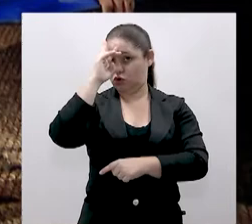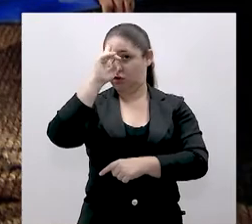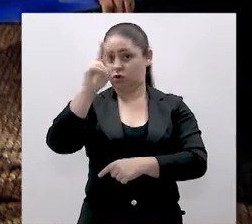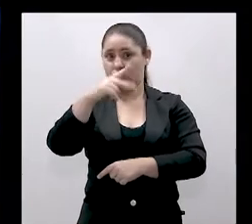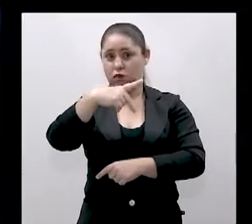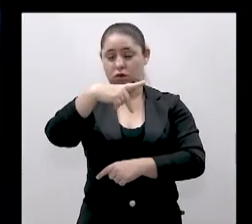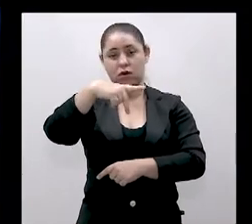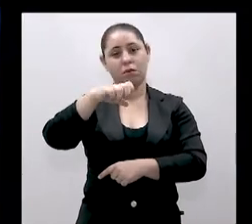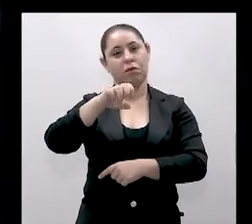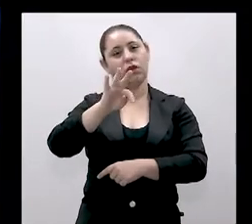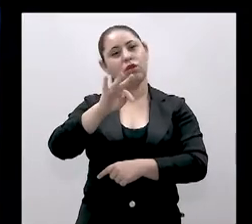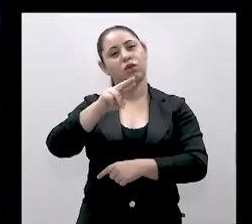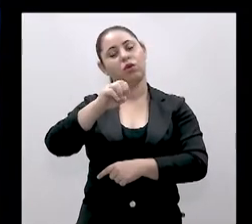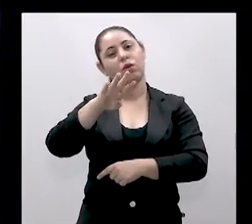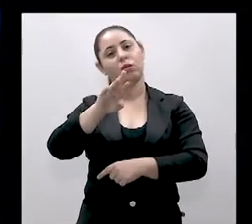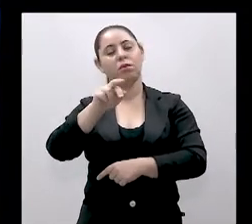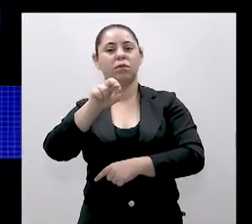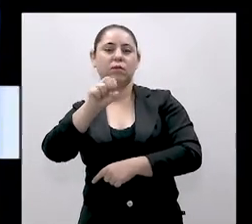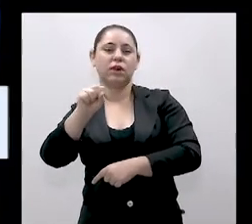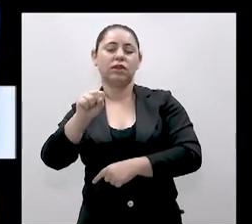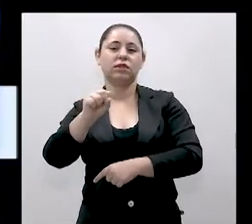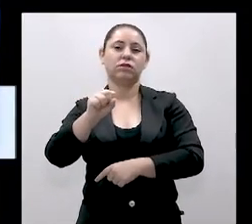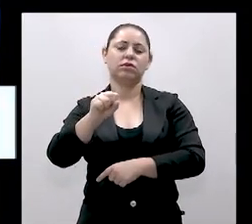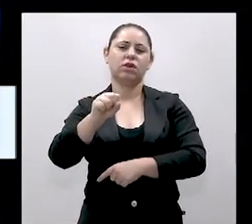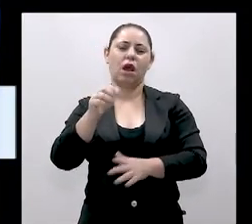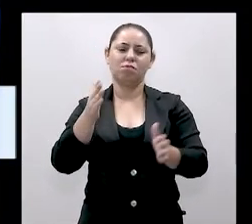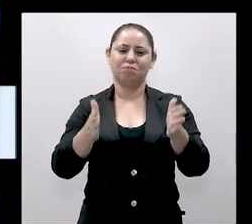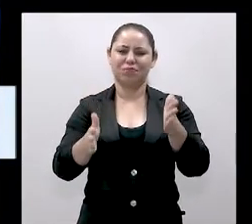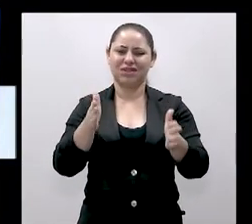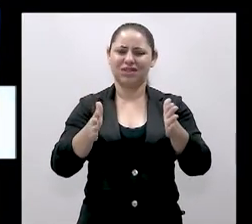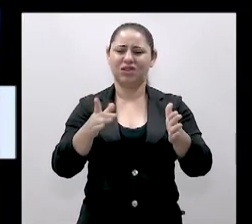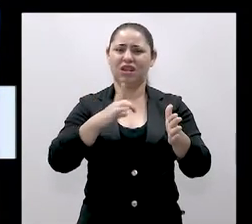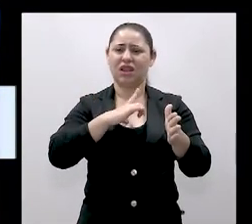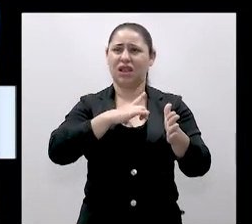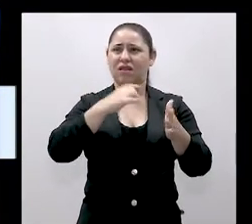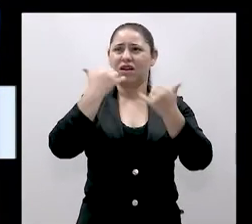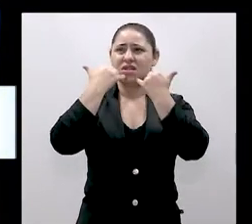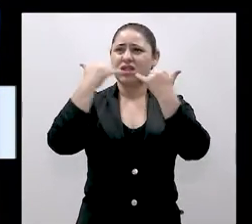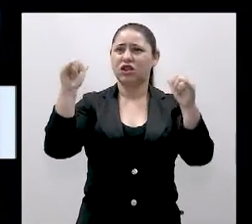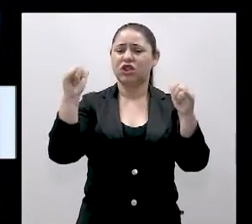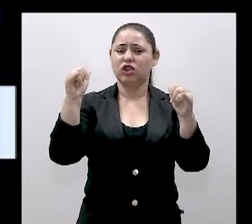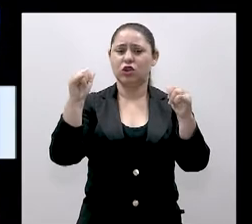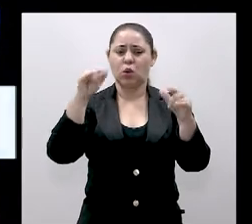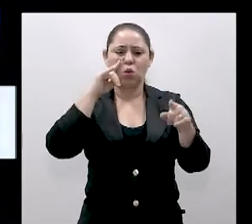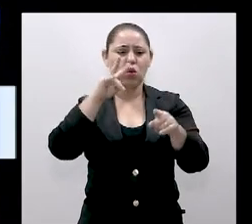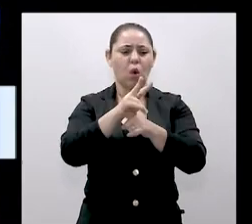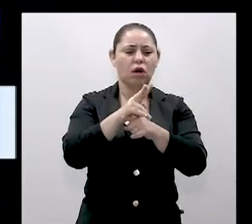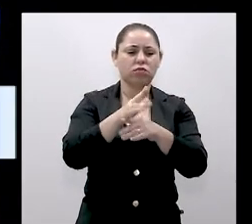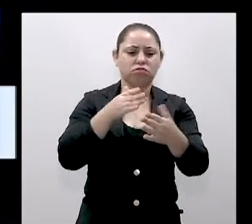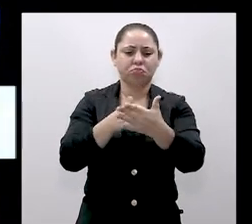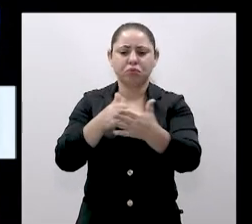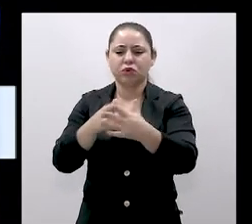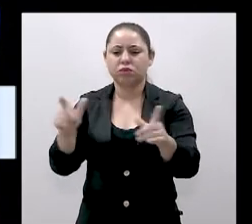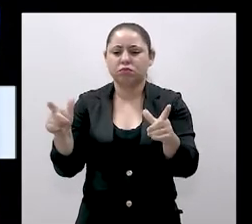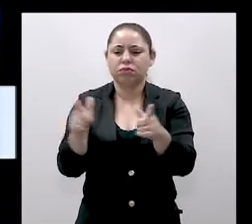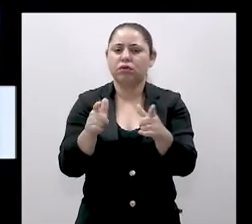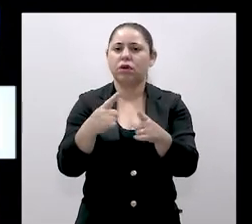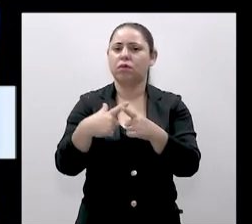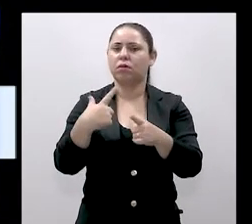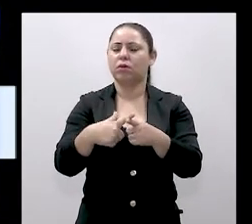da Petrobras foi um período período de racionamento de energia no Brasil é